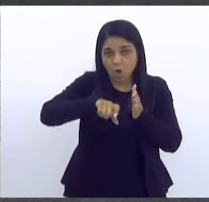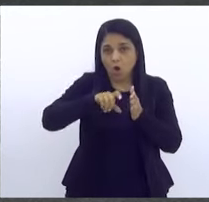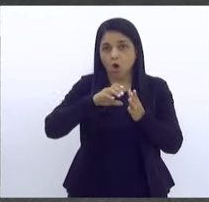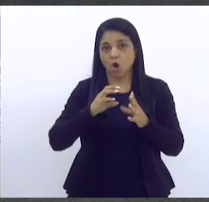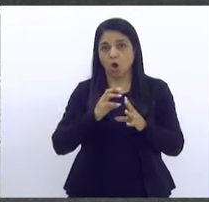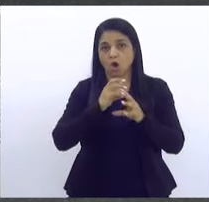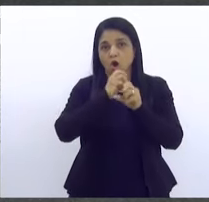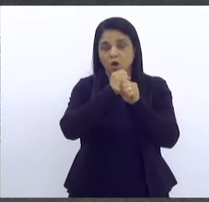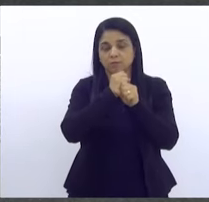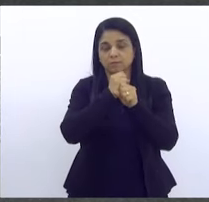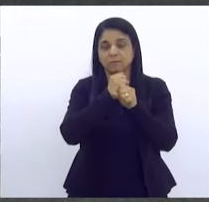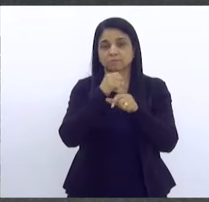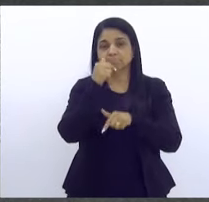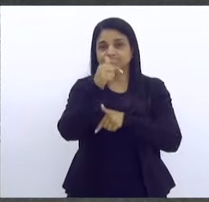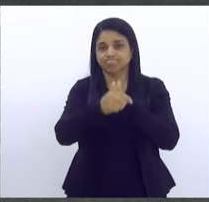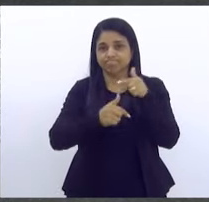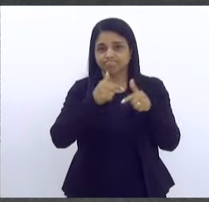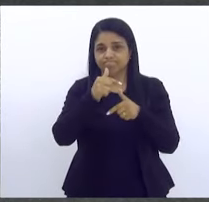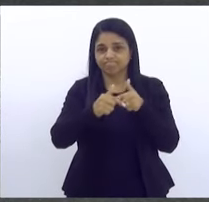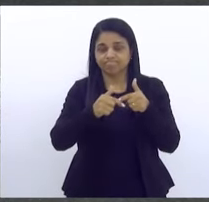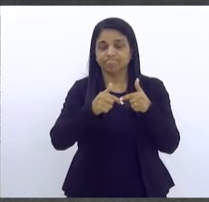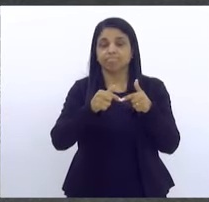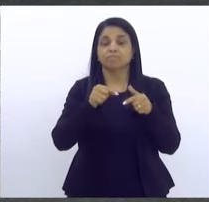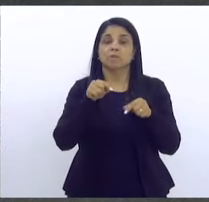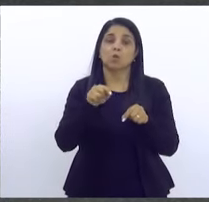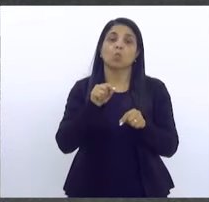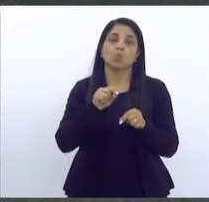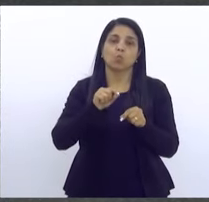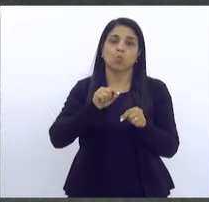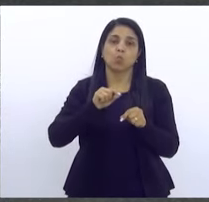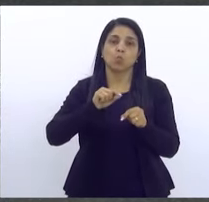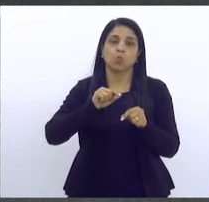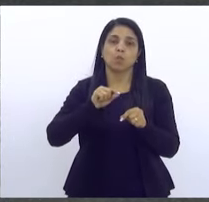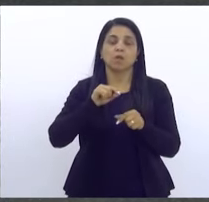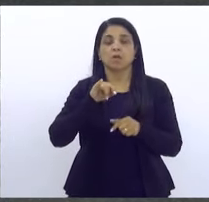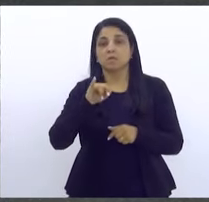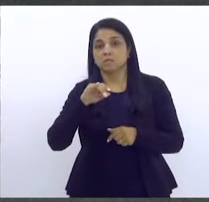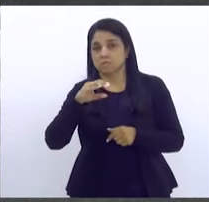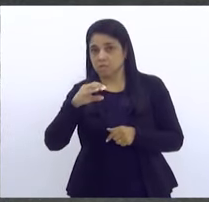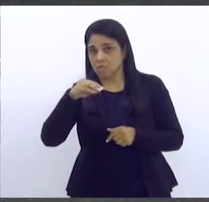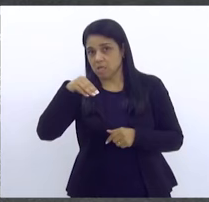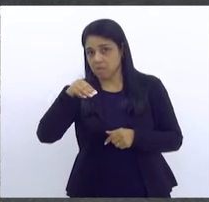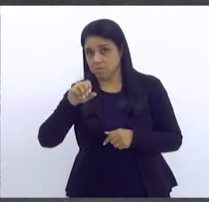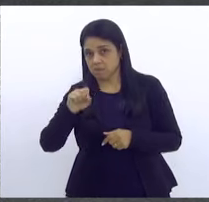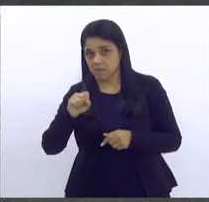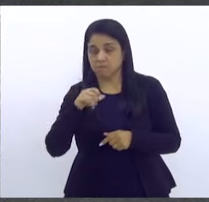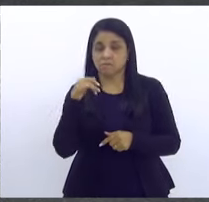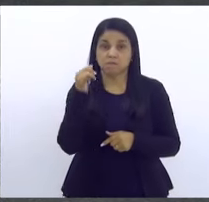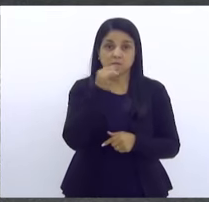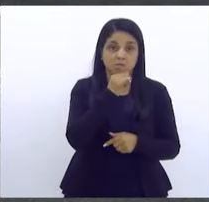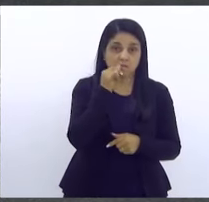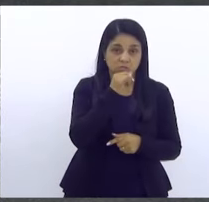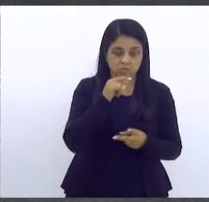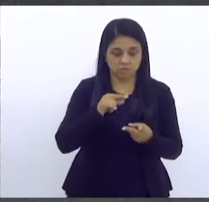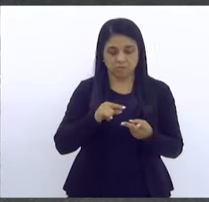serviços públicos. Serviços públicos, evidentemente, que tem ICMS, é energia